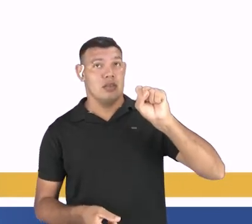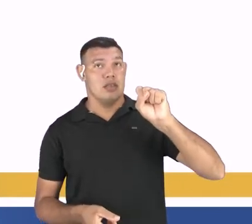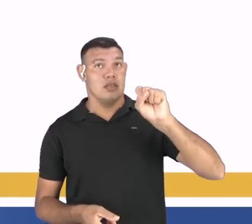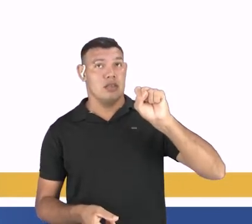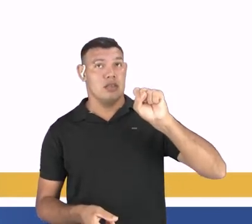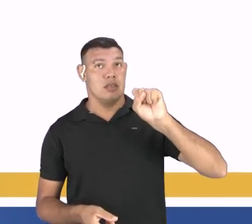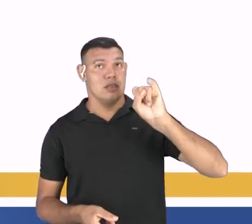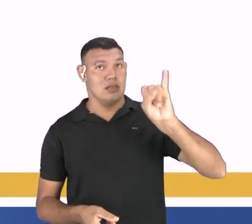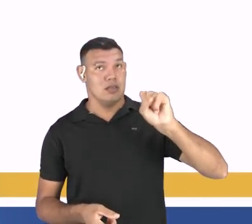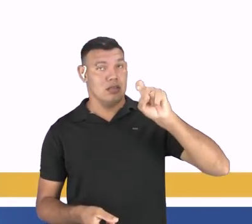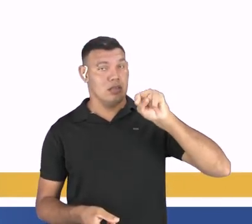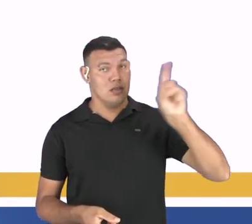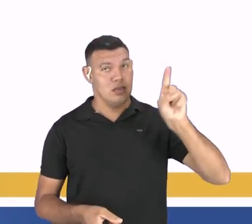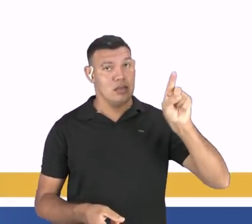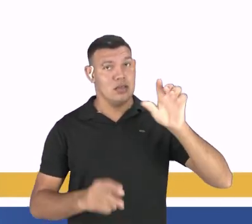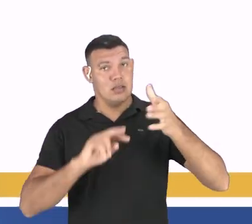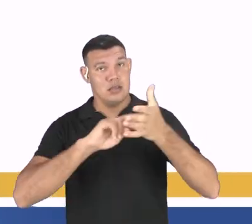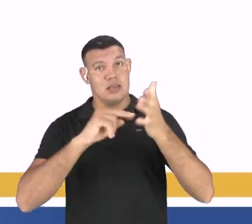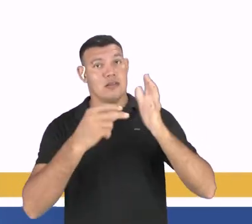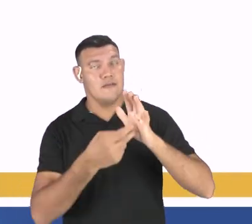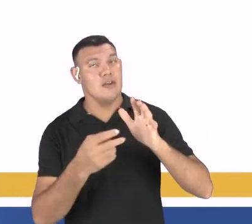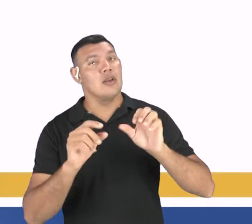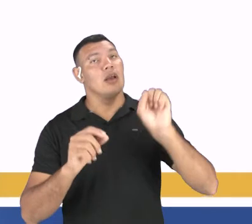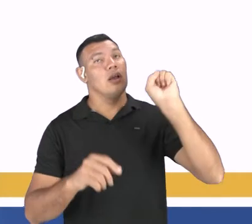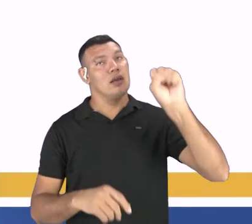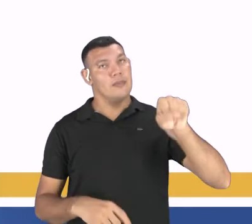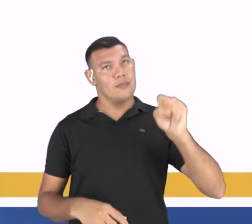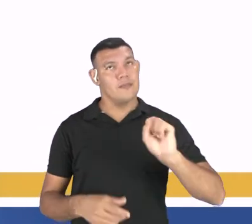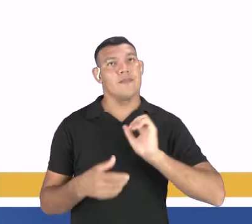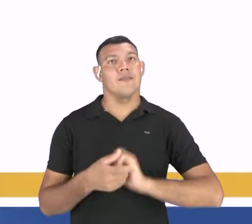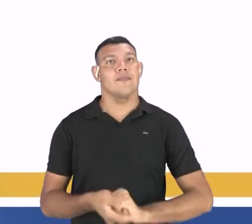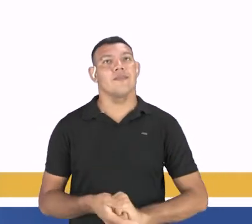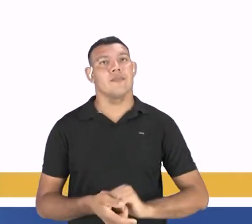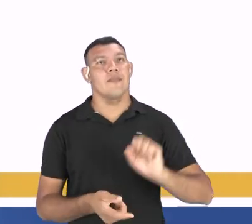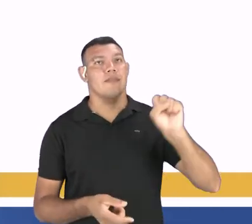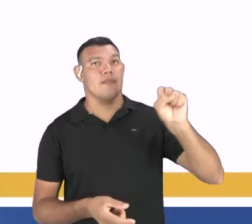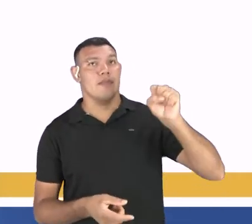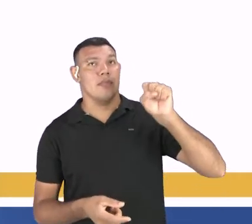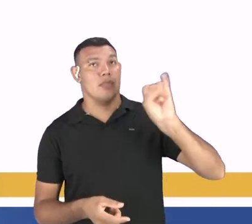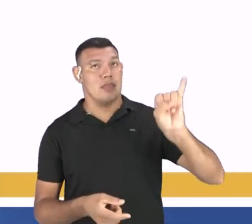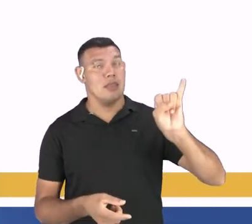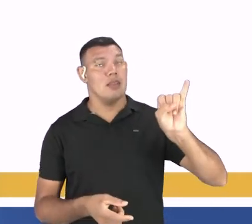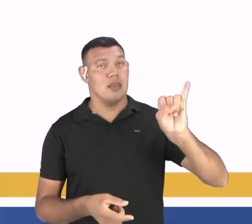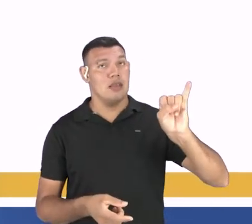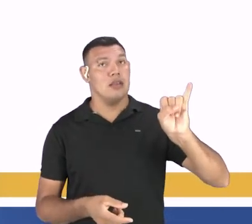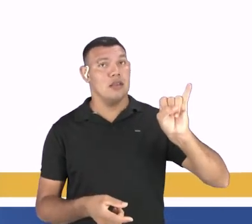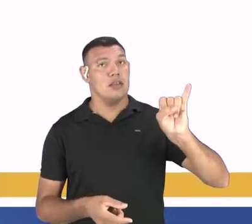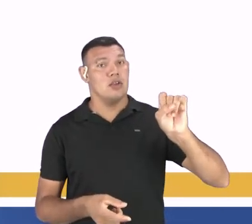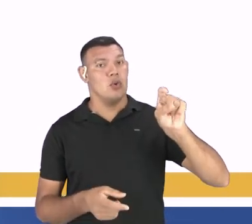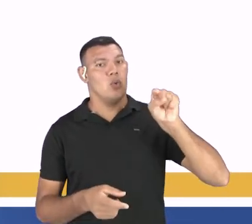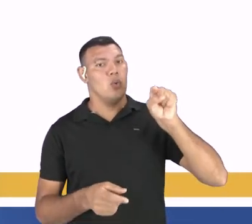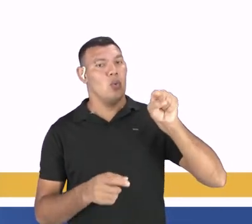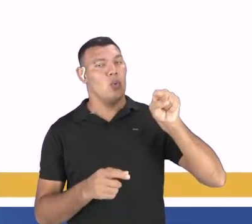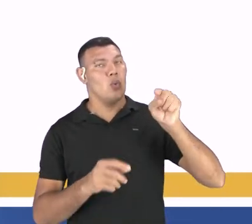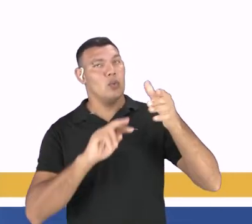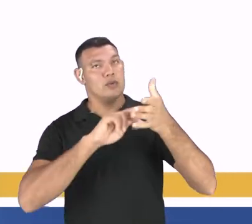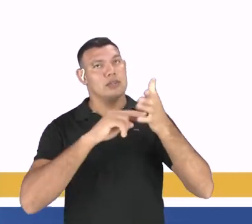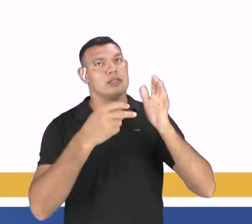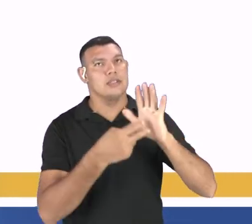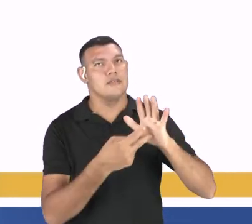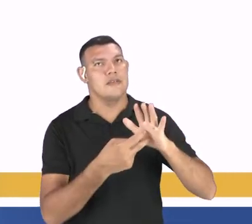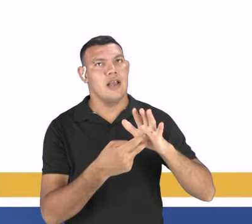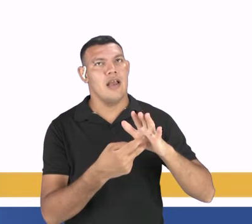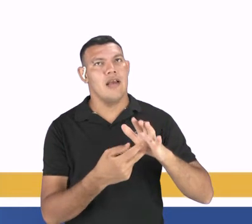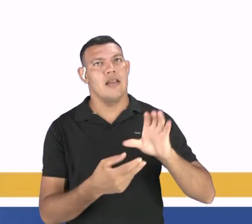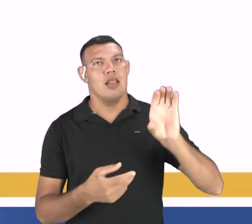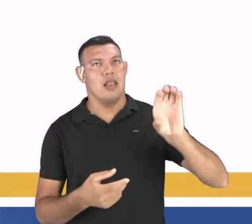sem o acento significa outra. Lembrando que o sem acento vai significar o que para nós, gente? Uma condição. Em casos mais